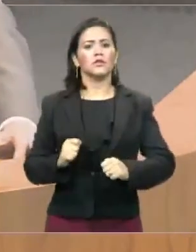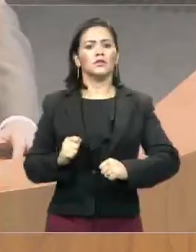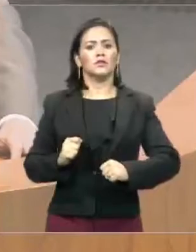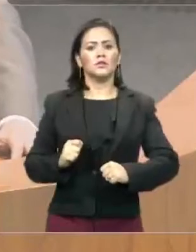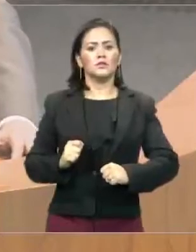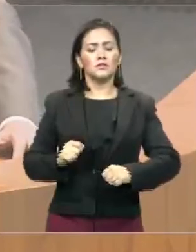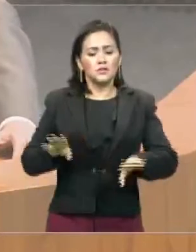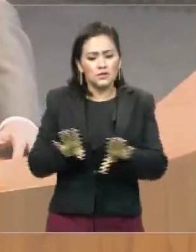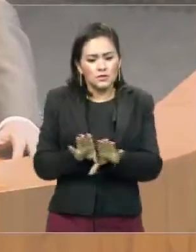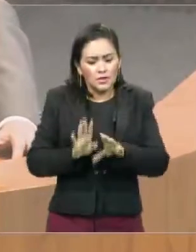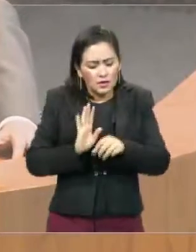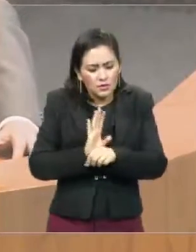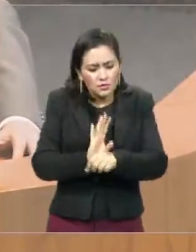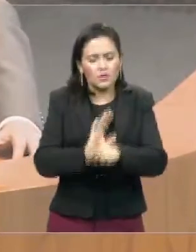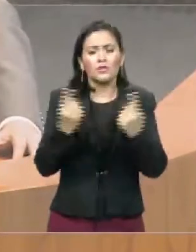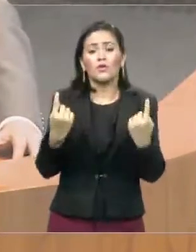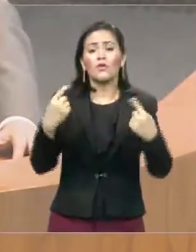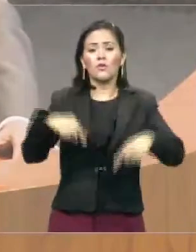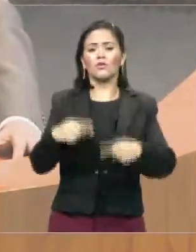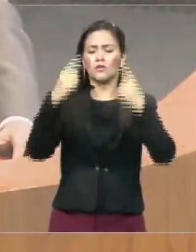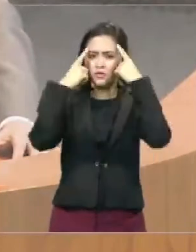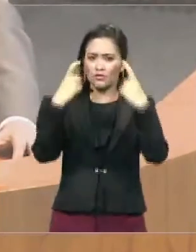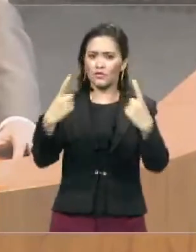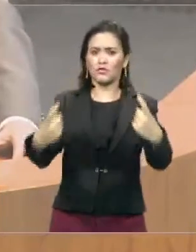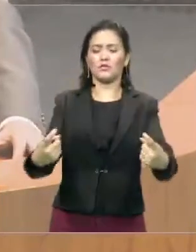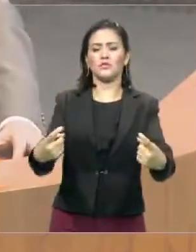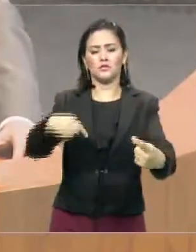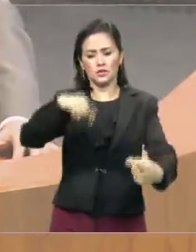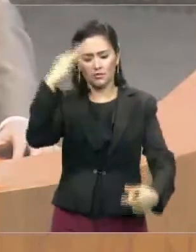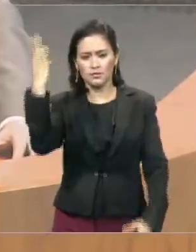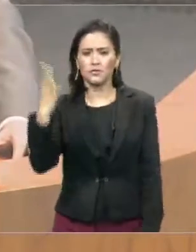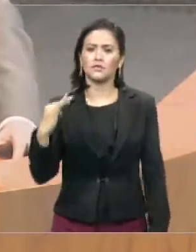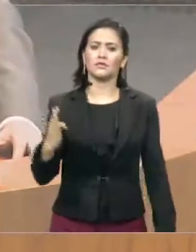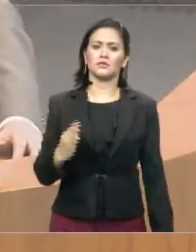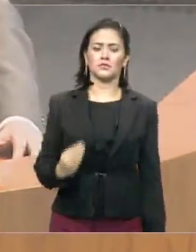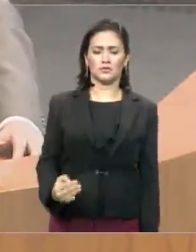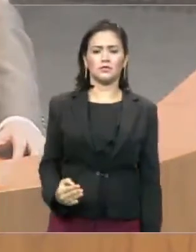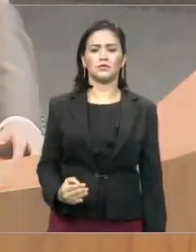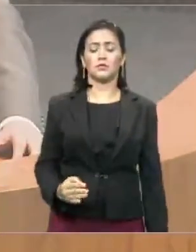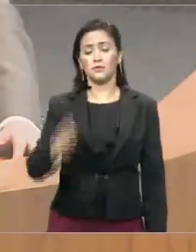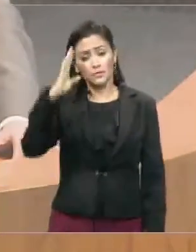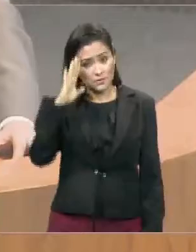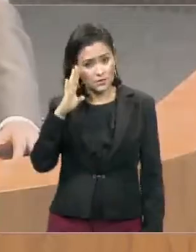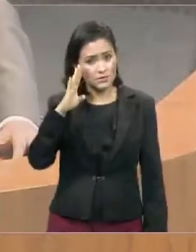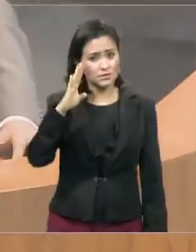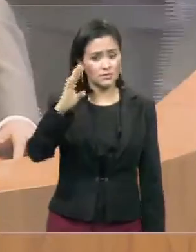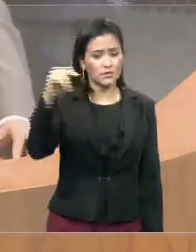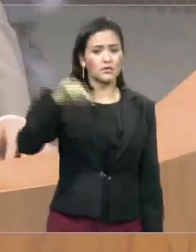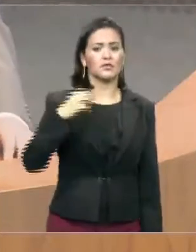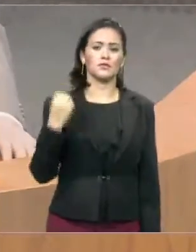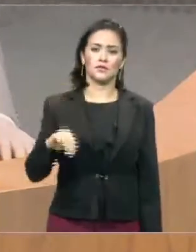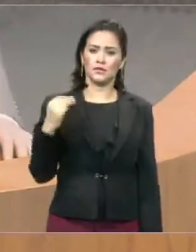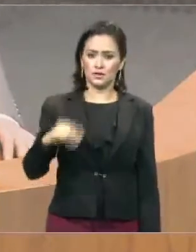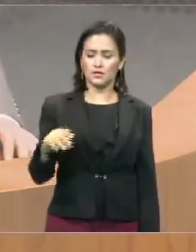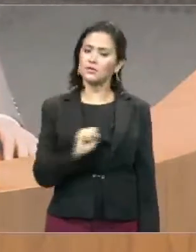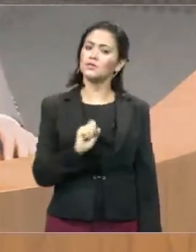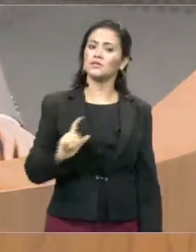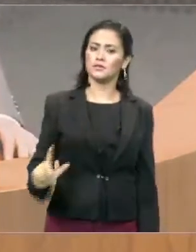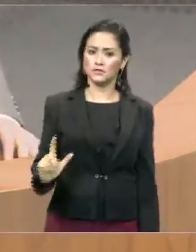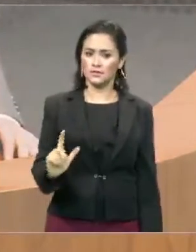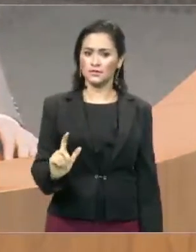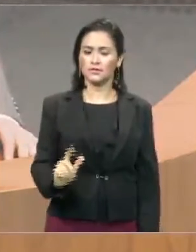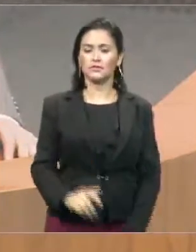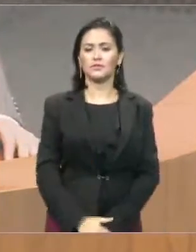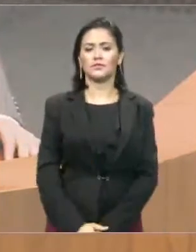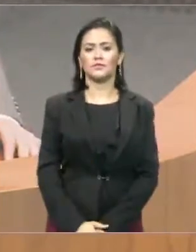intensa contra a violência que se instala nesse país e de maneira específica no Maranhão e em São Luís.